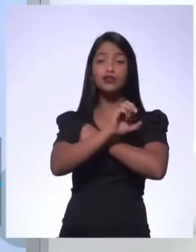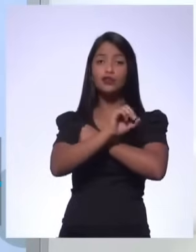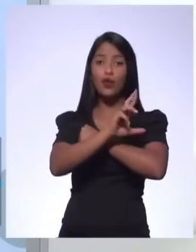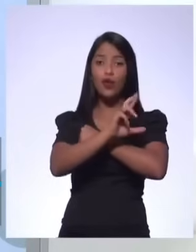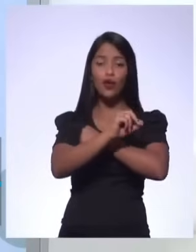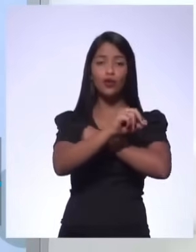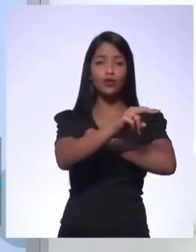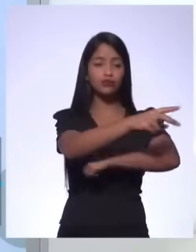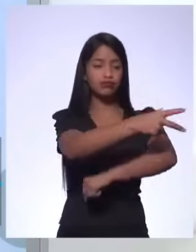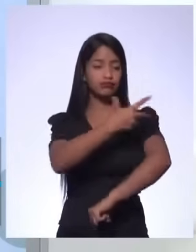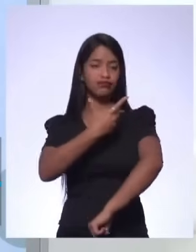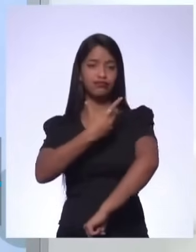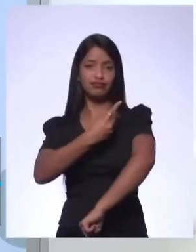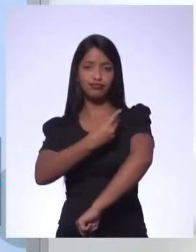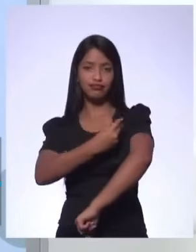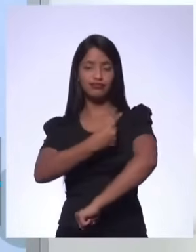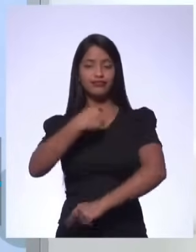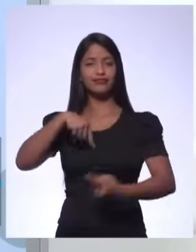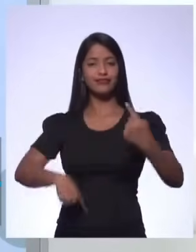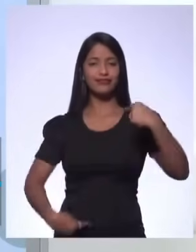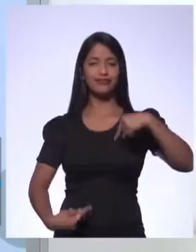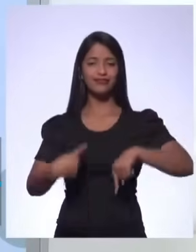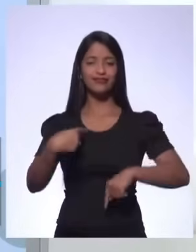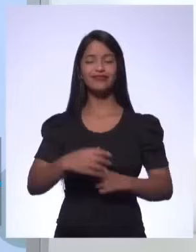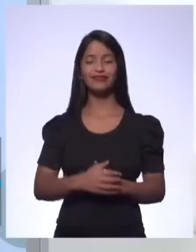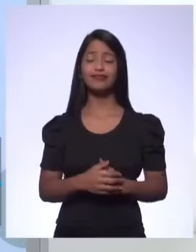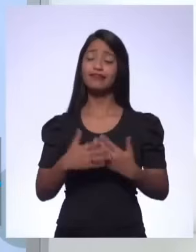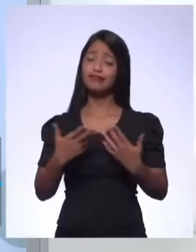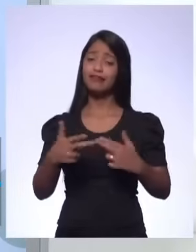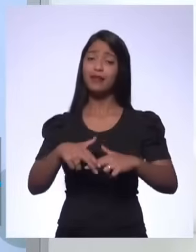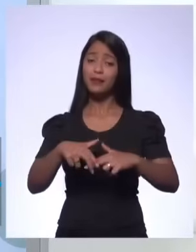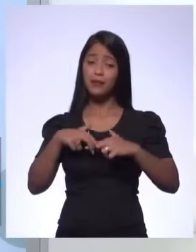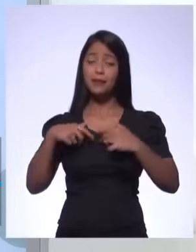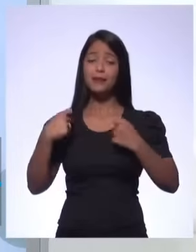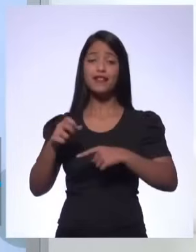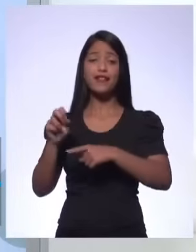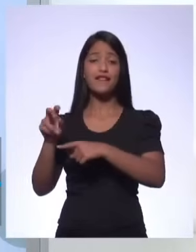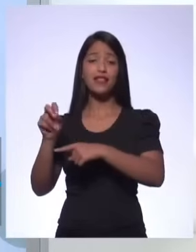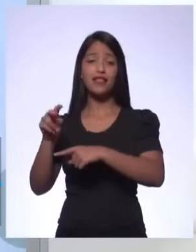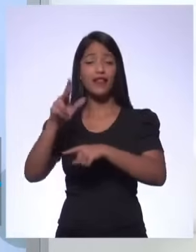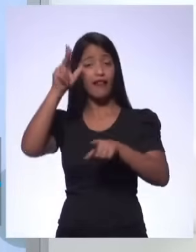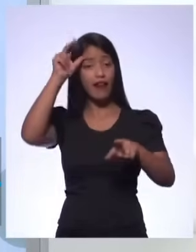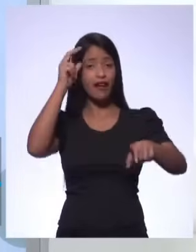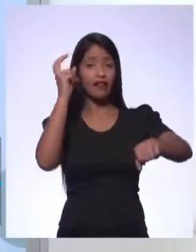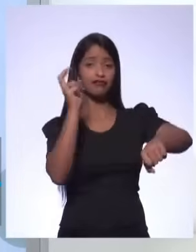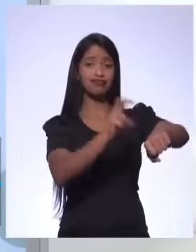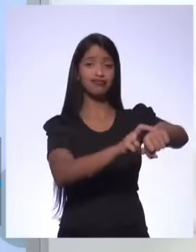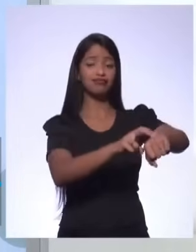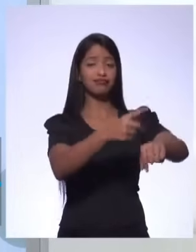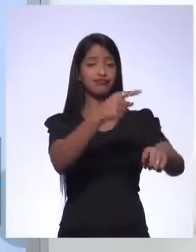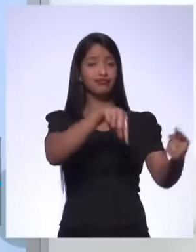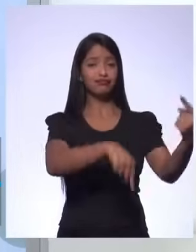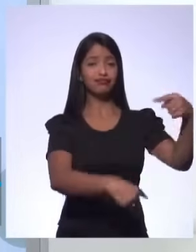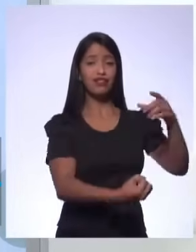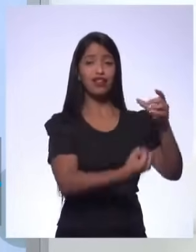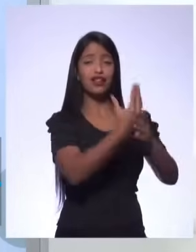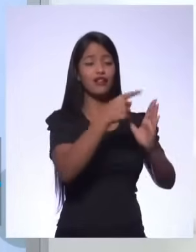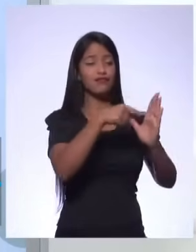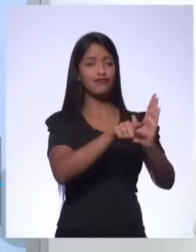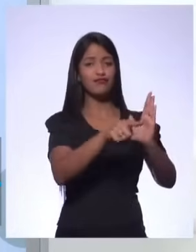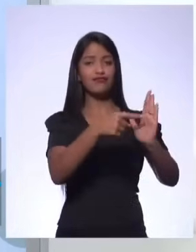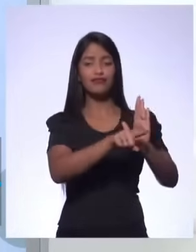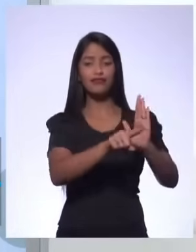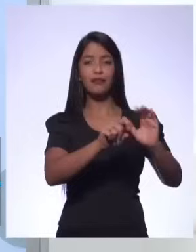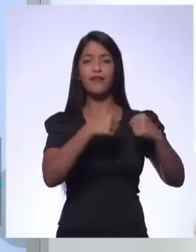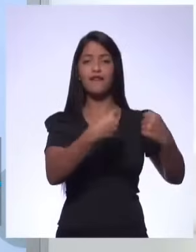do veneno para produzir o soro antiofídico, no caso. Tá? E você também vai ter soro contra picada de aranha,